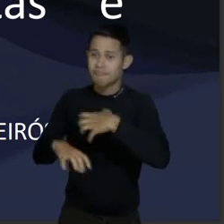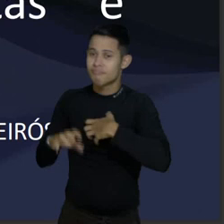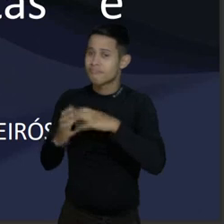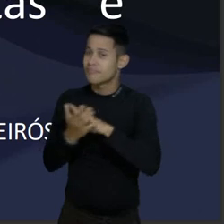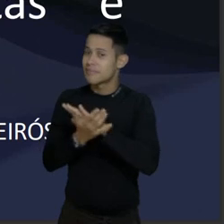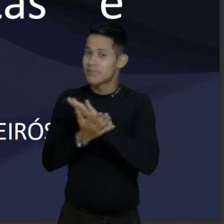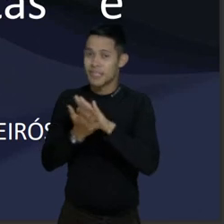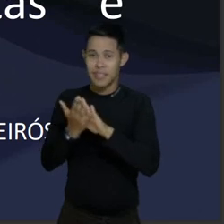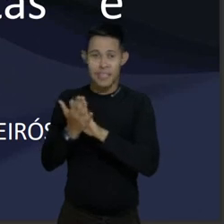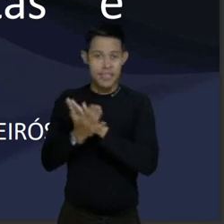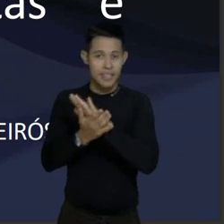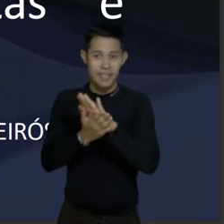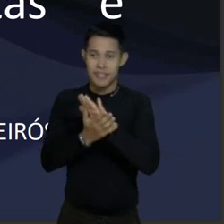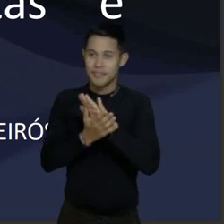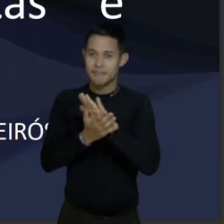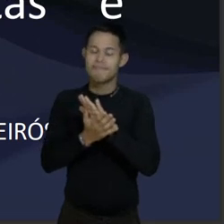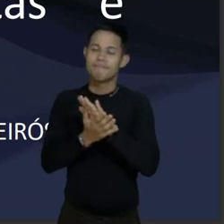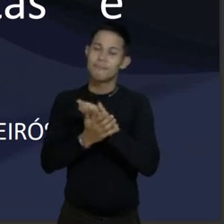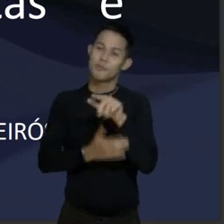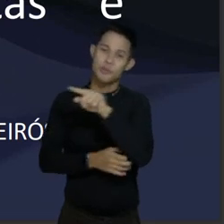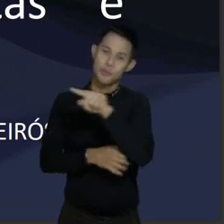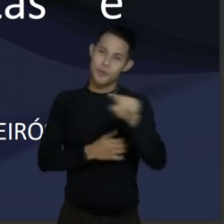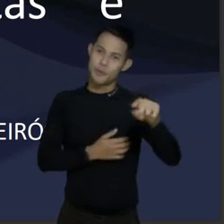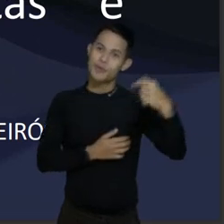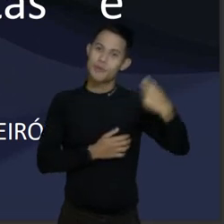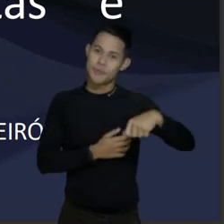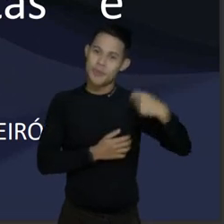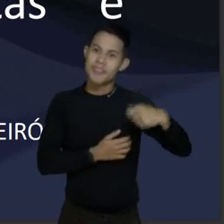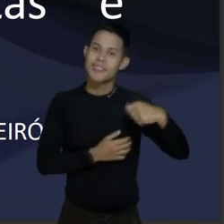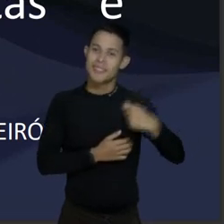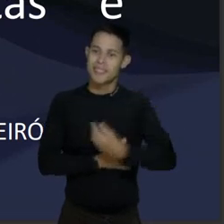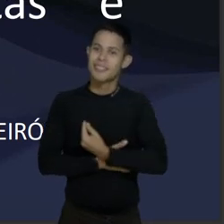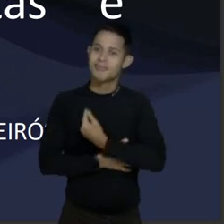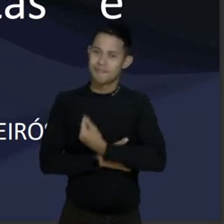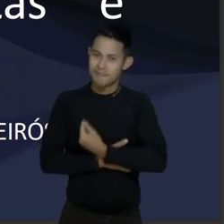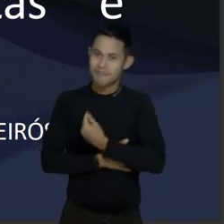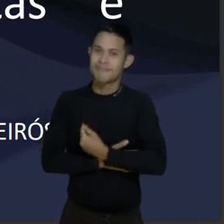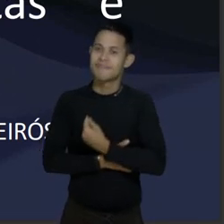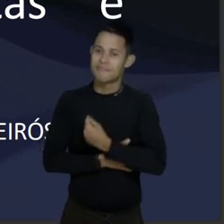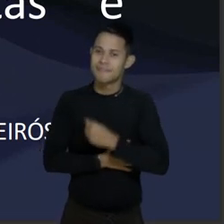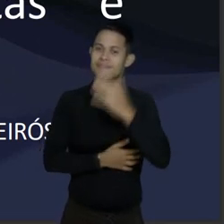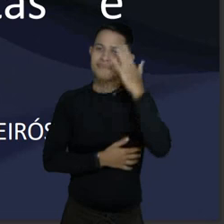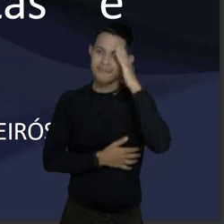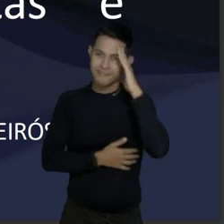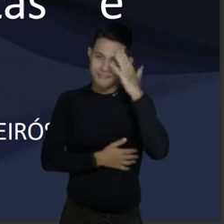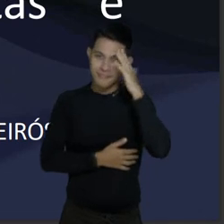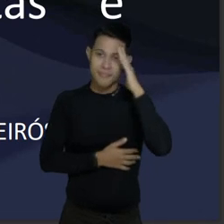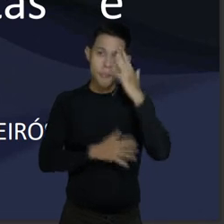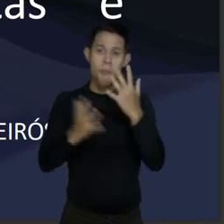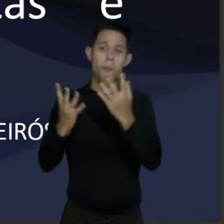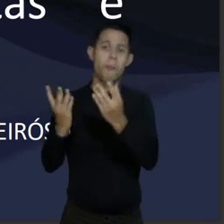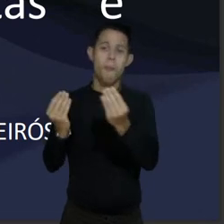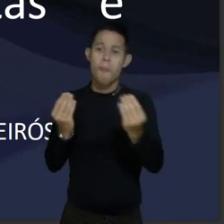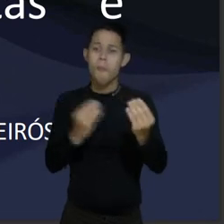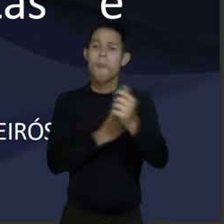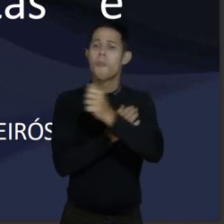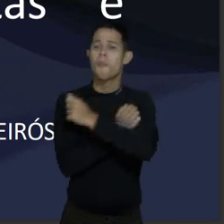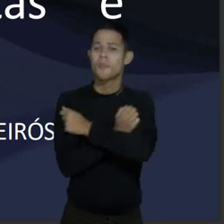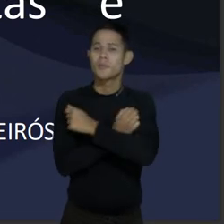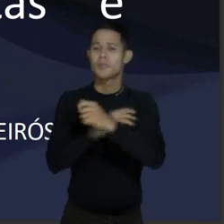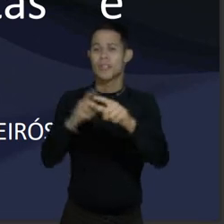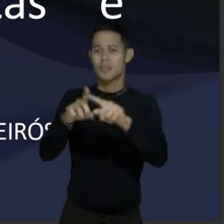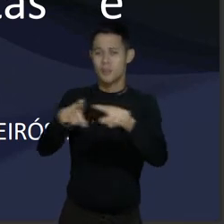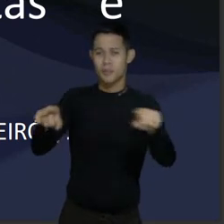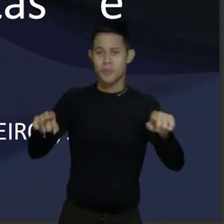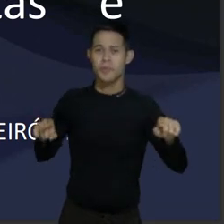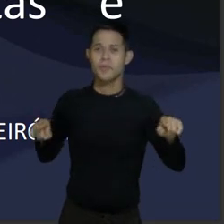organismo vivo é é muita coisa é é muitos alunos em sala é muitos estudantes em sala a gente professor